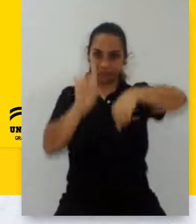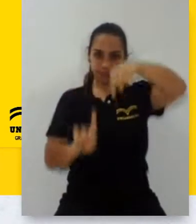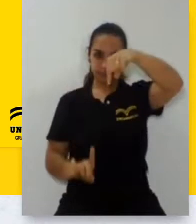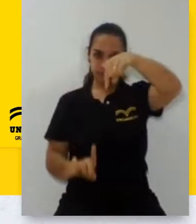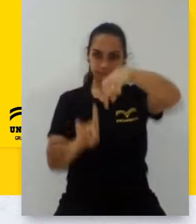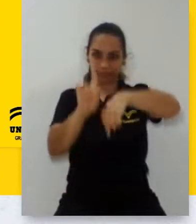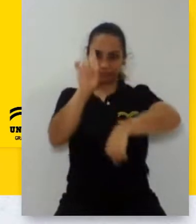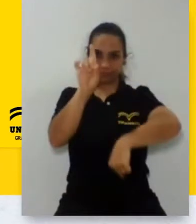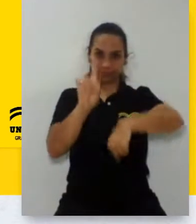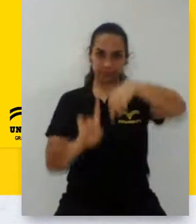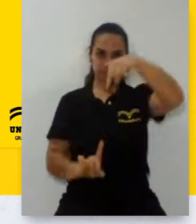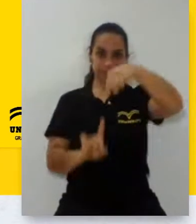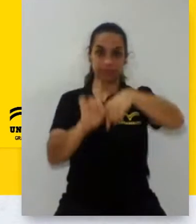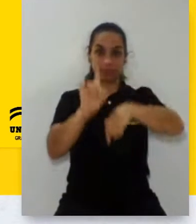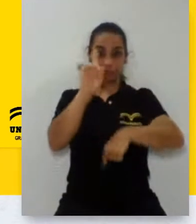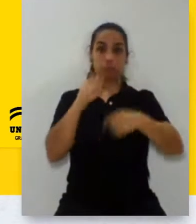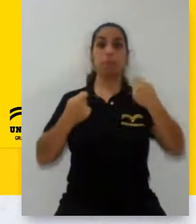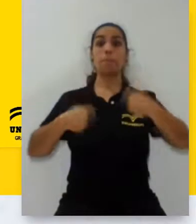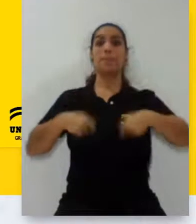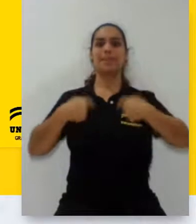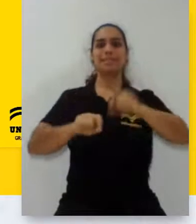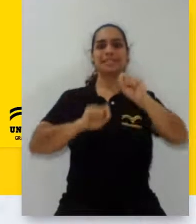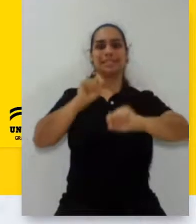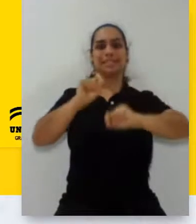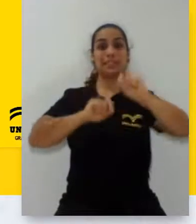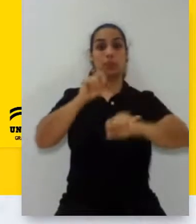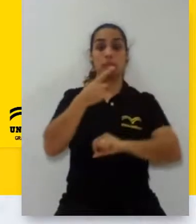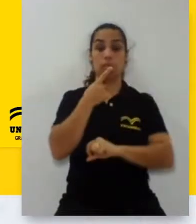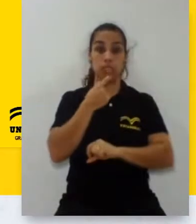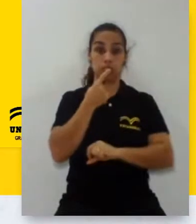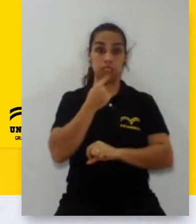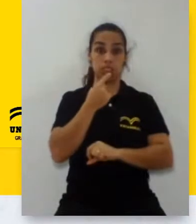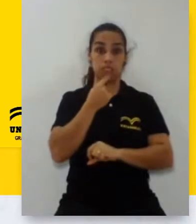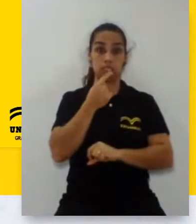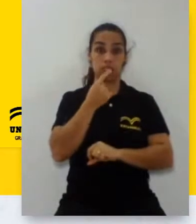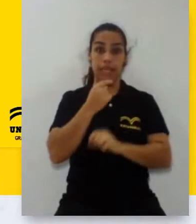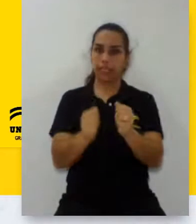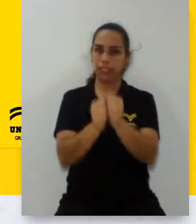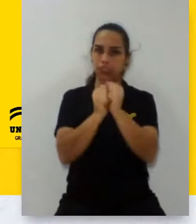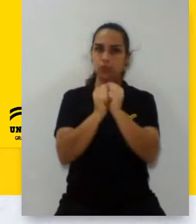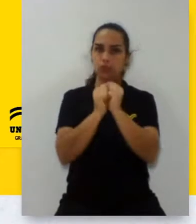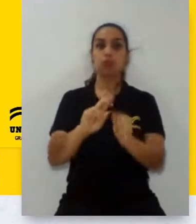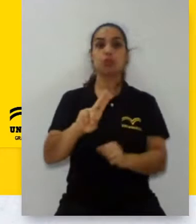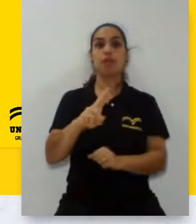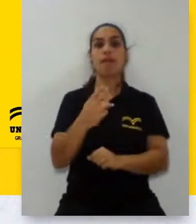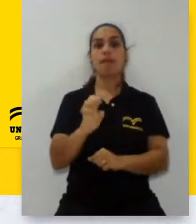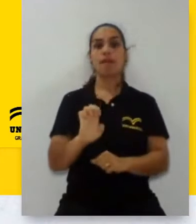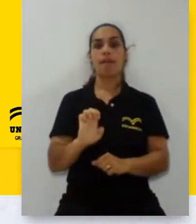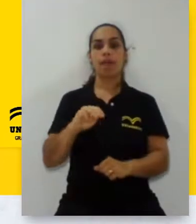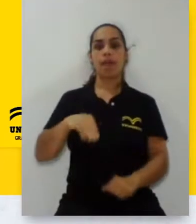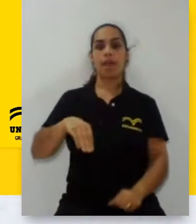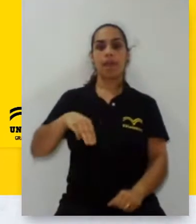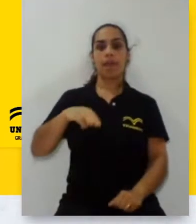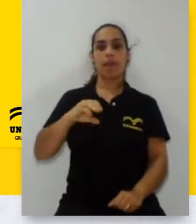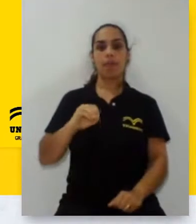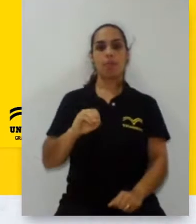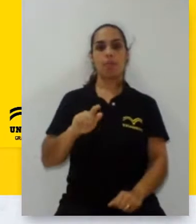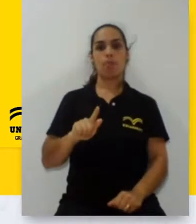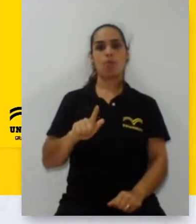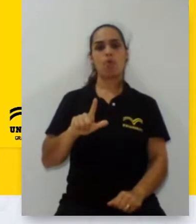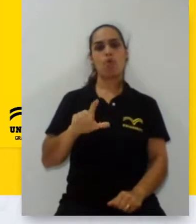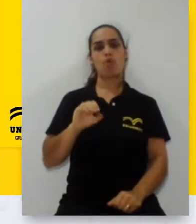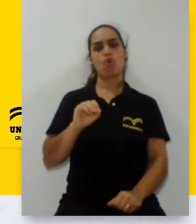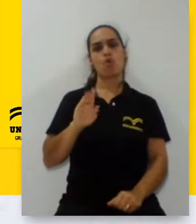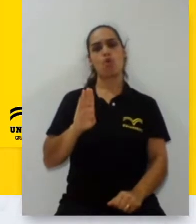oxigênio precisa de uma carona. Ele vai pegar o quê? Ele vai se ligar à hemoglobina, que é a van. É a van que faz o transporte de oxigênio no nosso corpo.